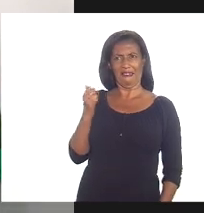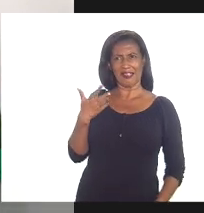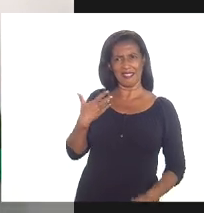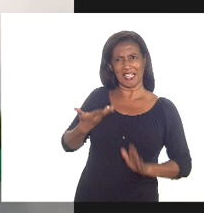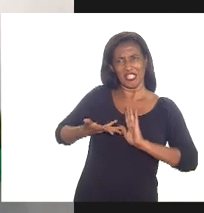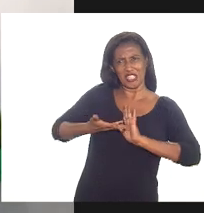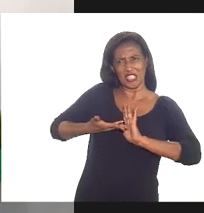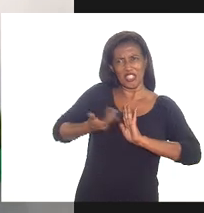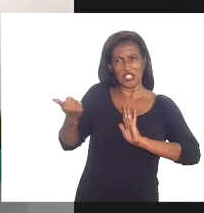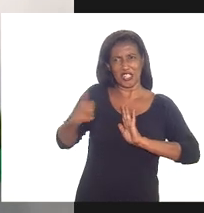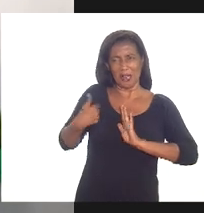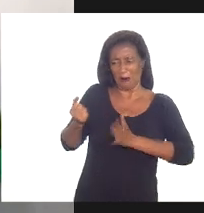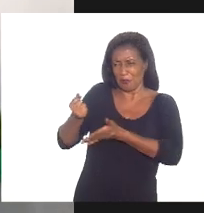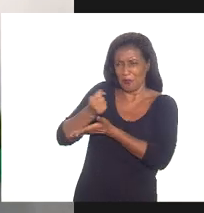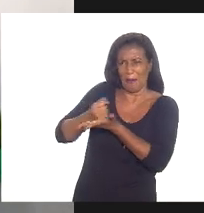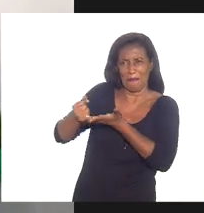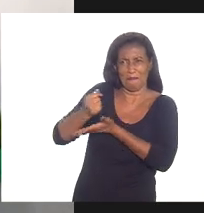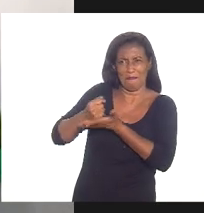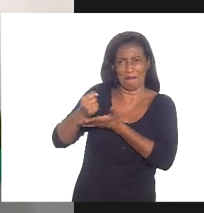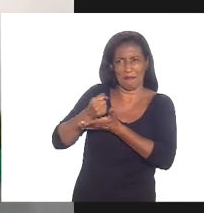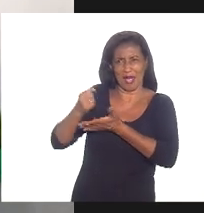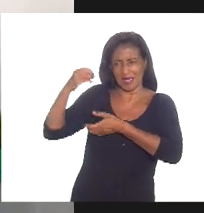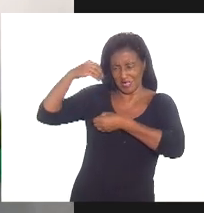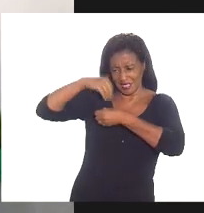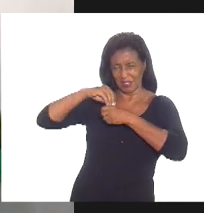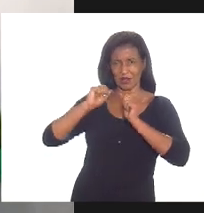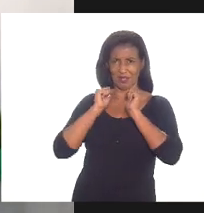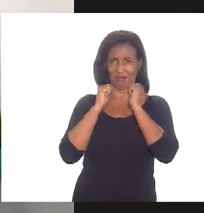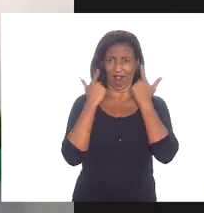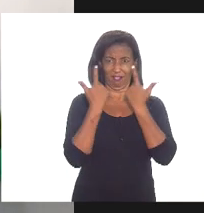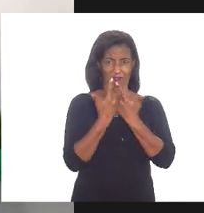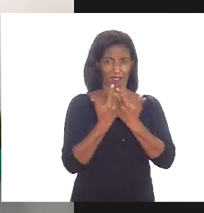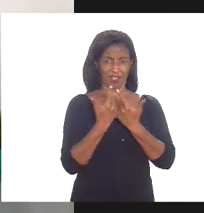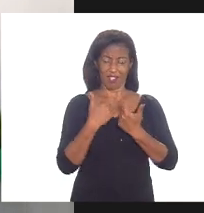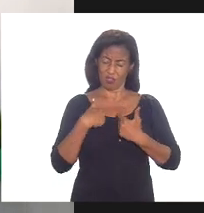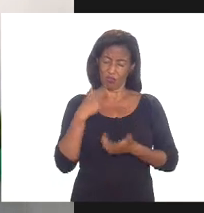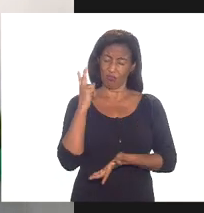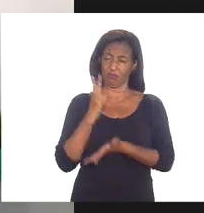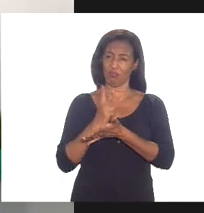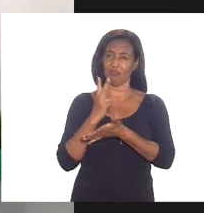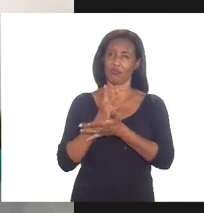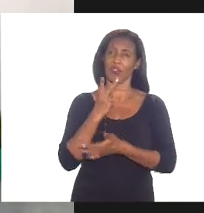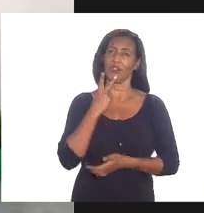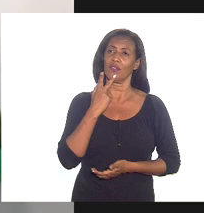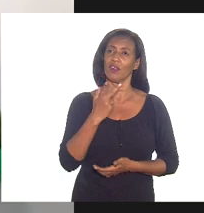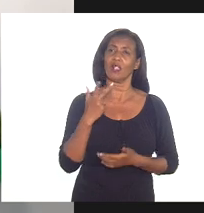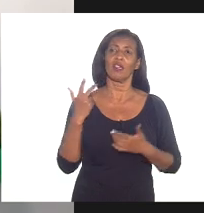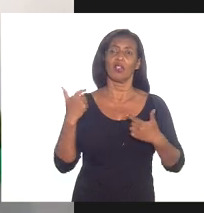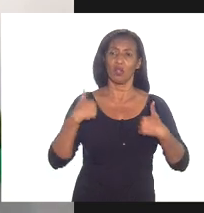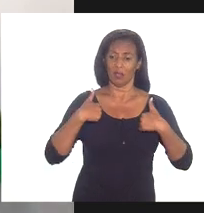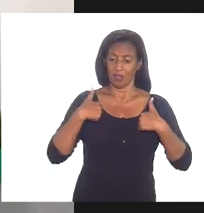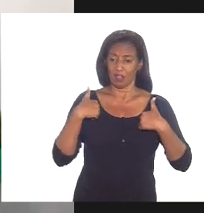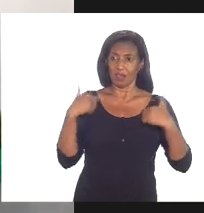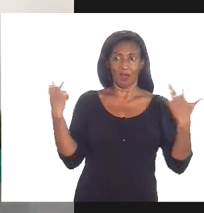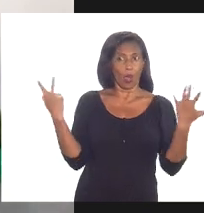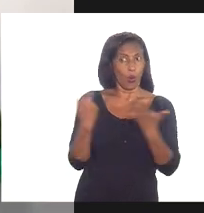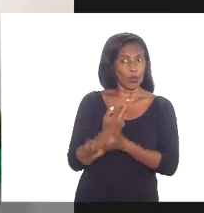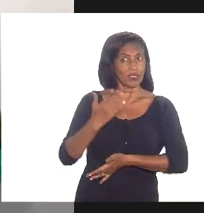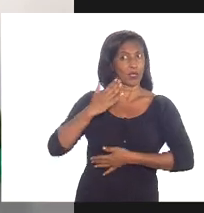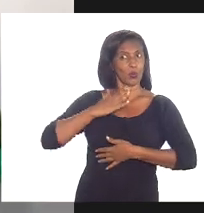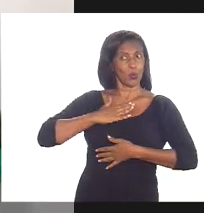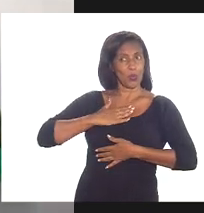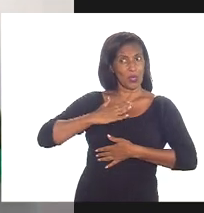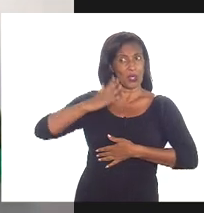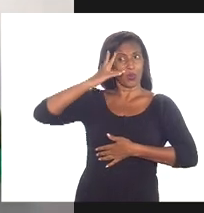com a sua base governista dentro dessa casa, eu ainda falava, hoje isso está acontecendo comigo, amanhã ou